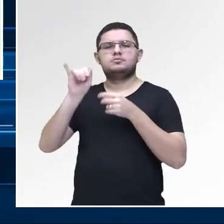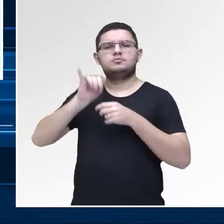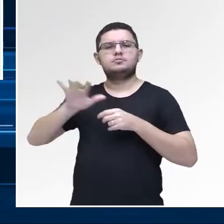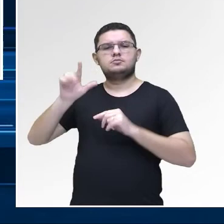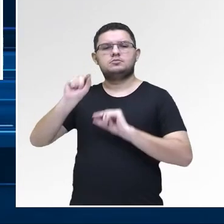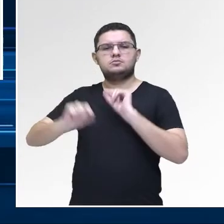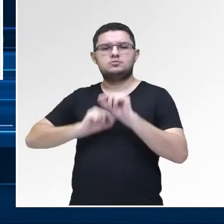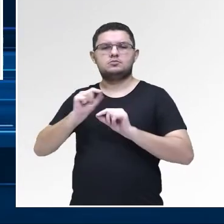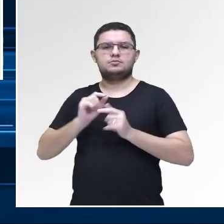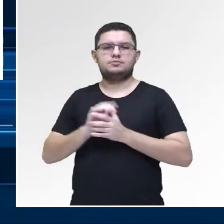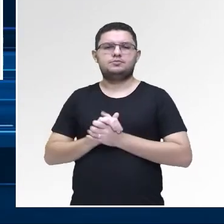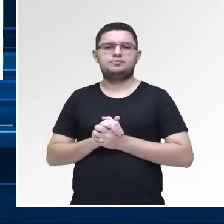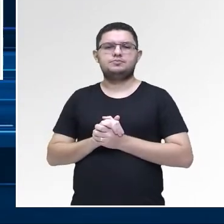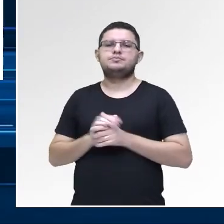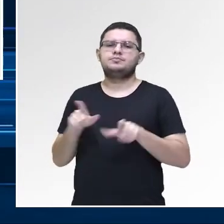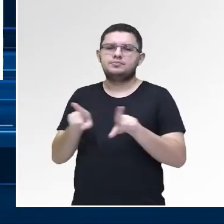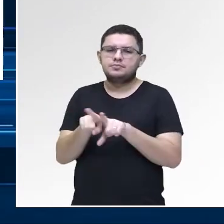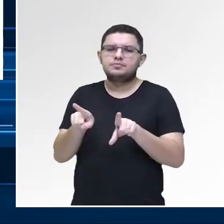vamos verificar outra